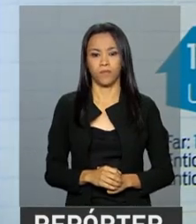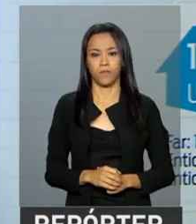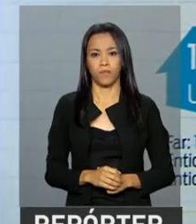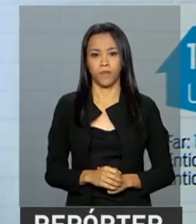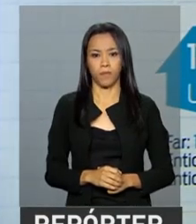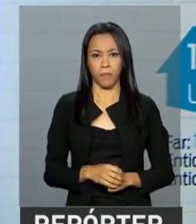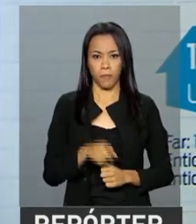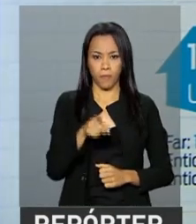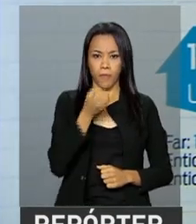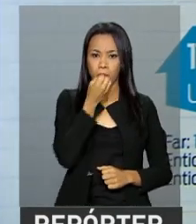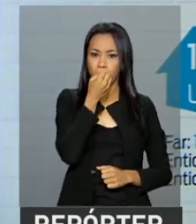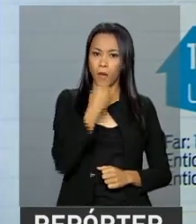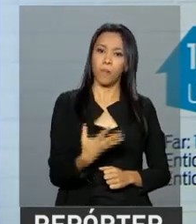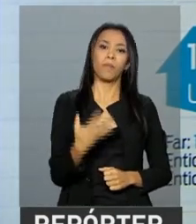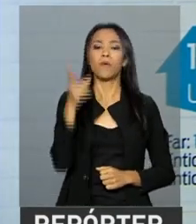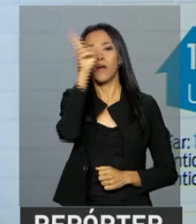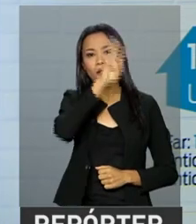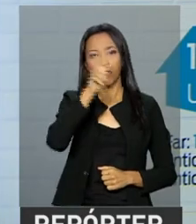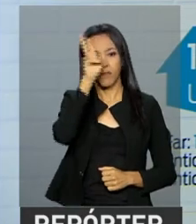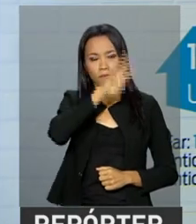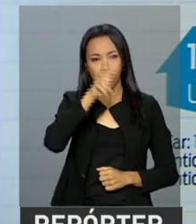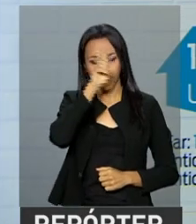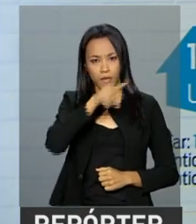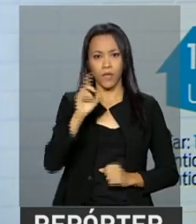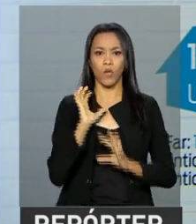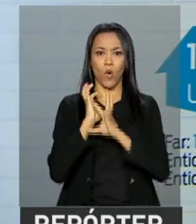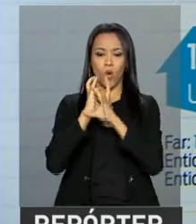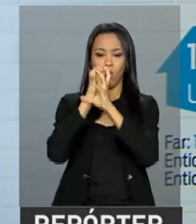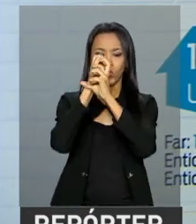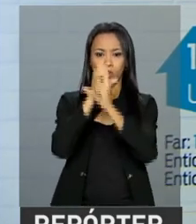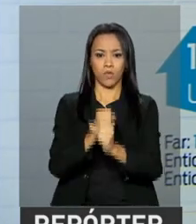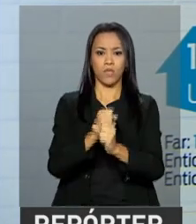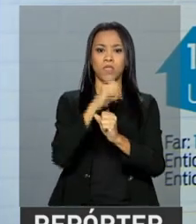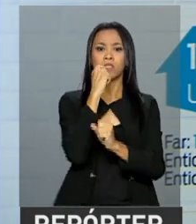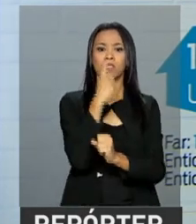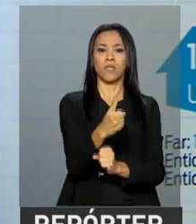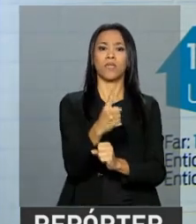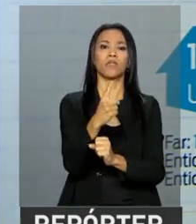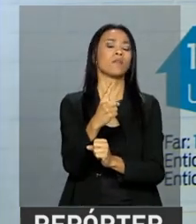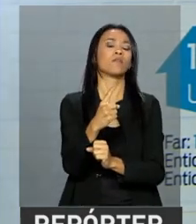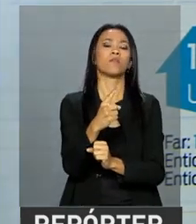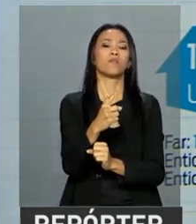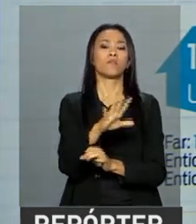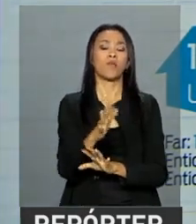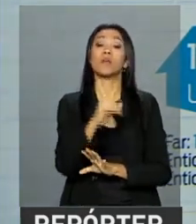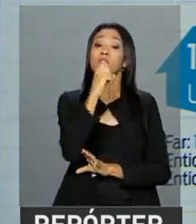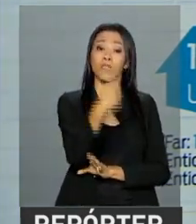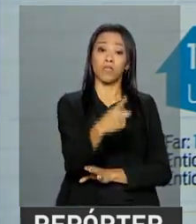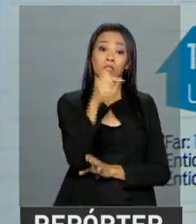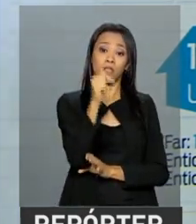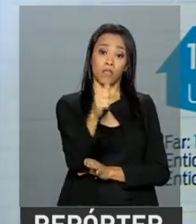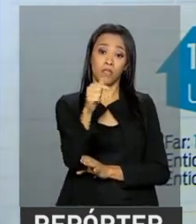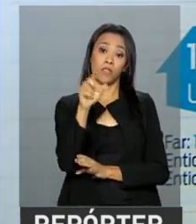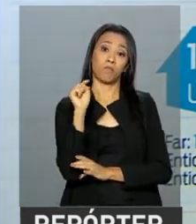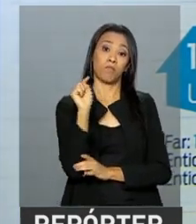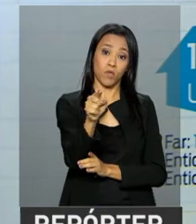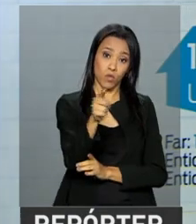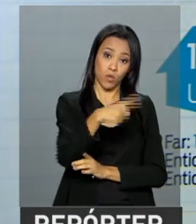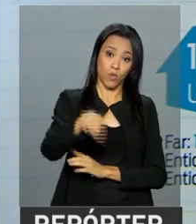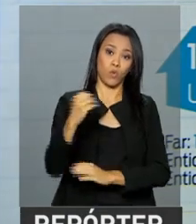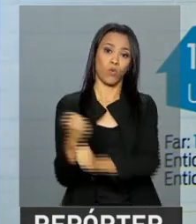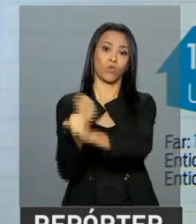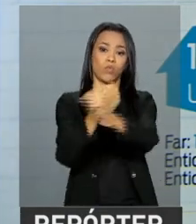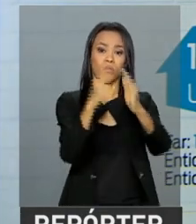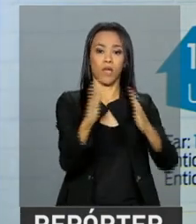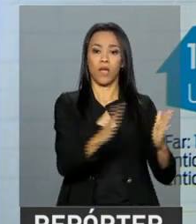é bom lembrar que as metas fixadas orçamentariamente são 170 mil unidades na faixa 1 do programa 40 habilidade na